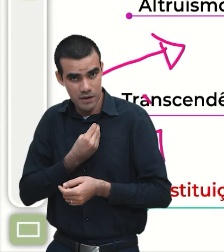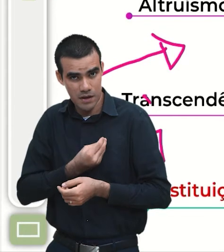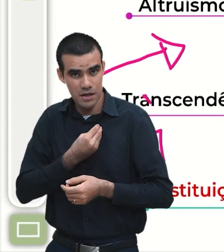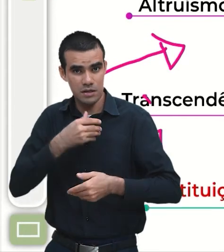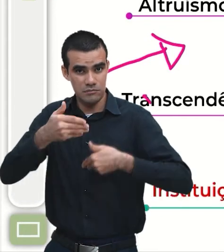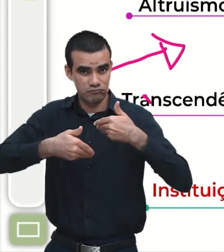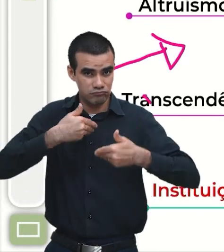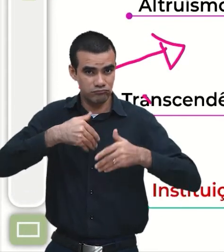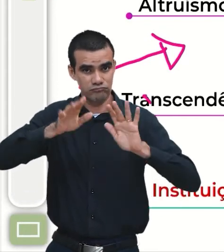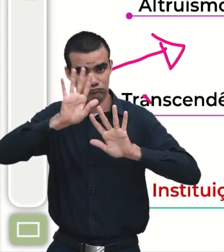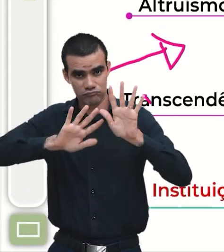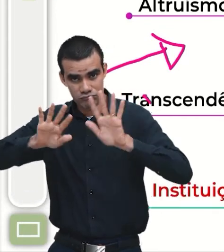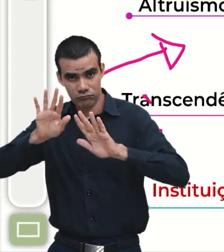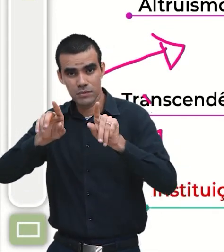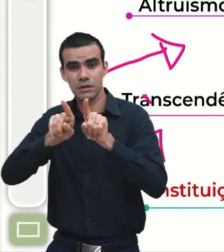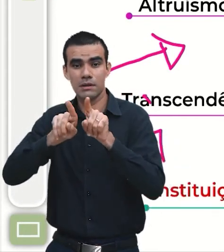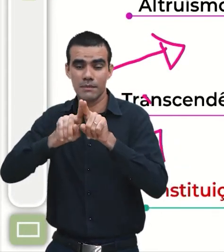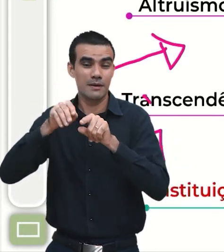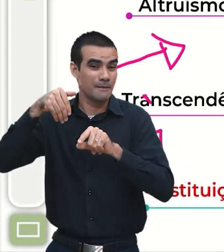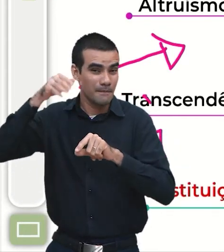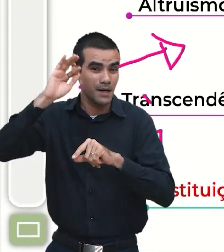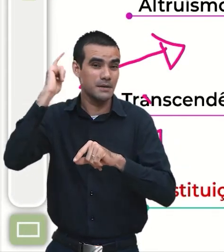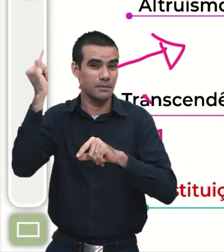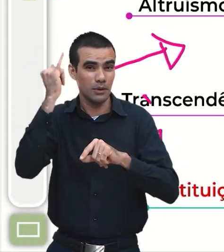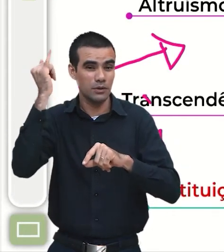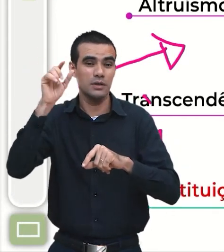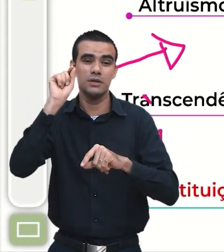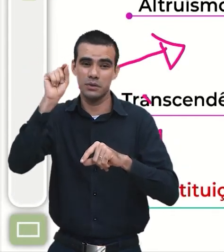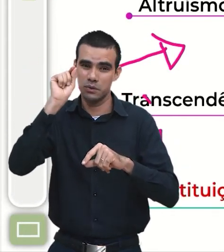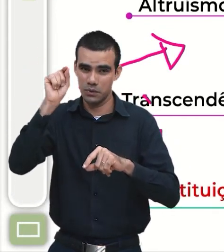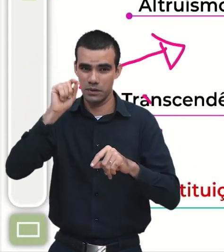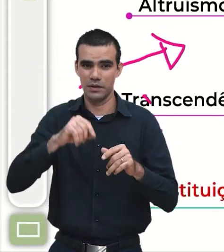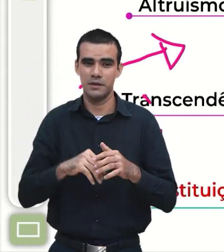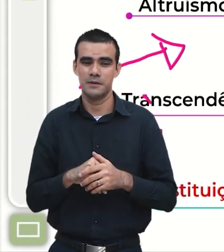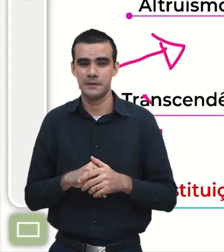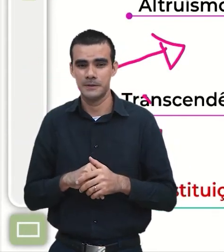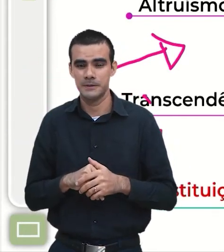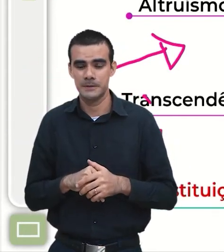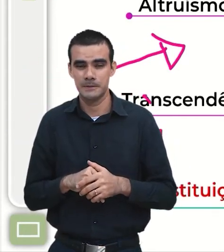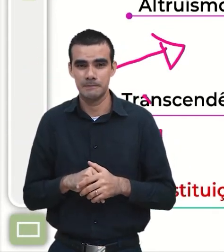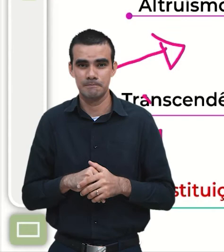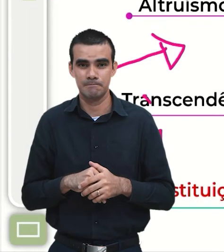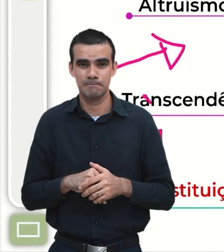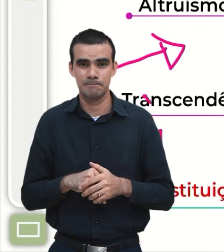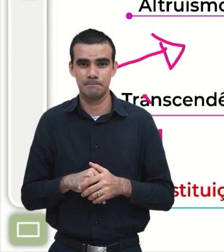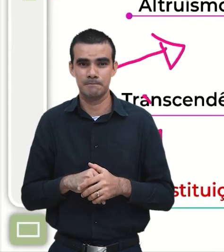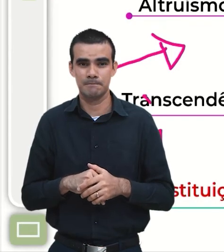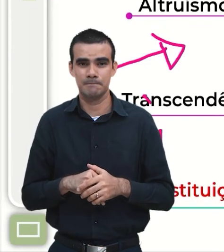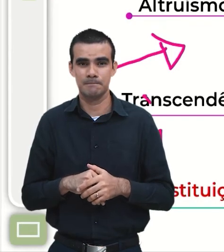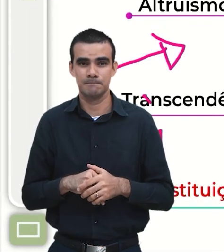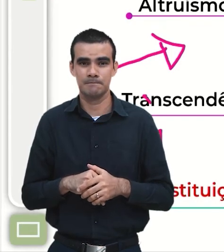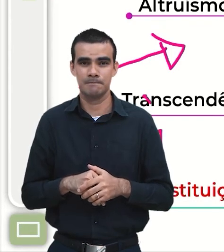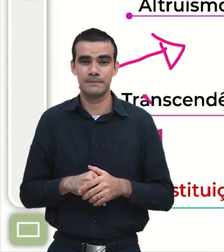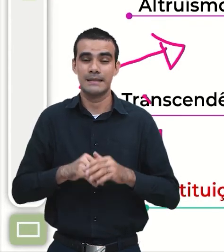vida e tem a ver, sobretudo, com esse elemento aqui, ó.